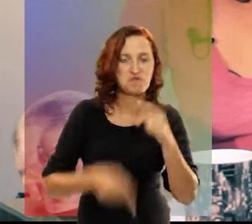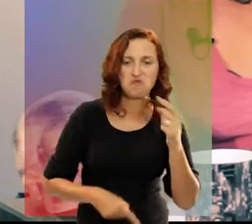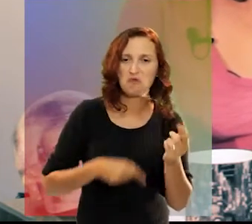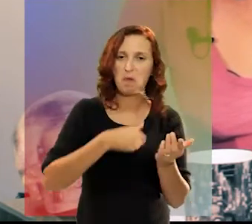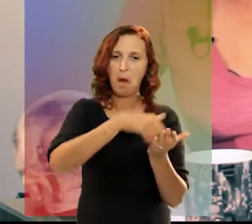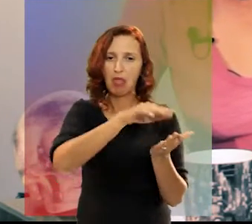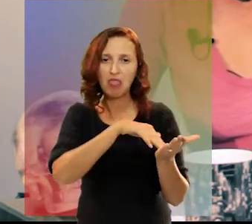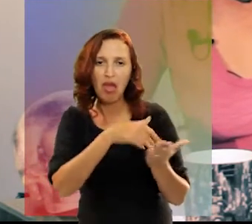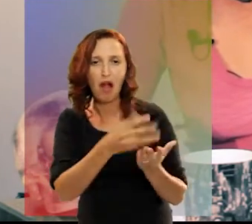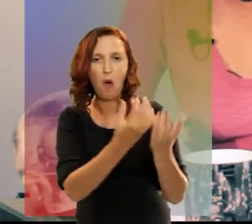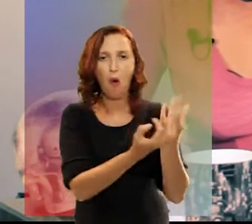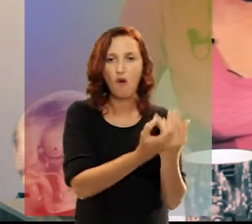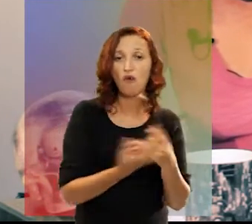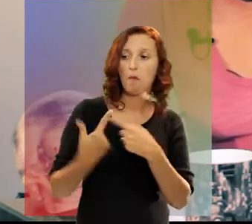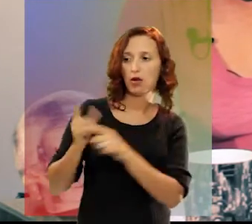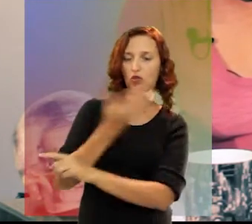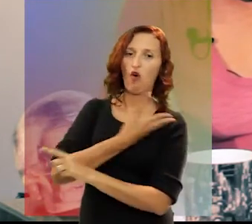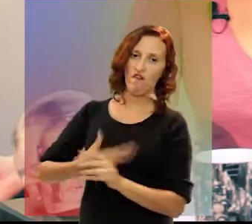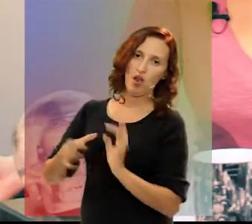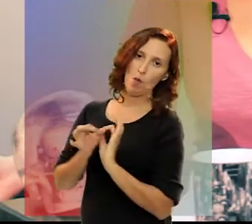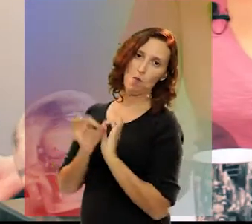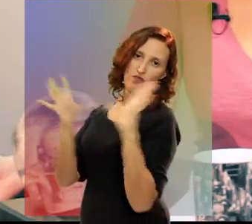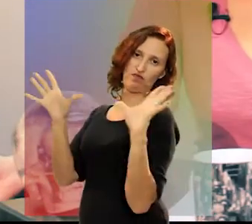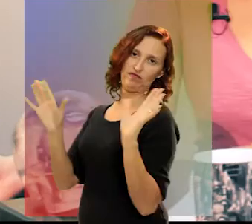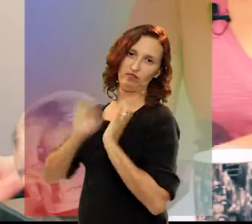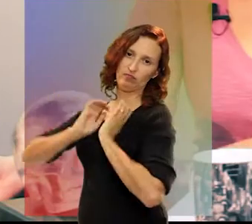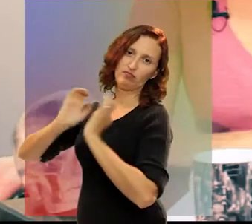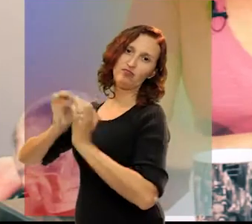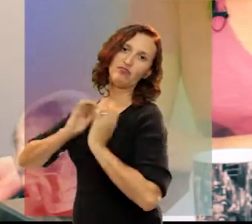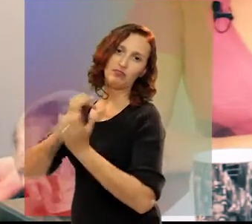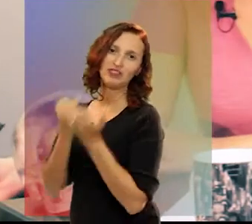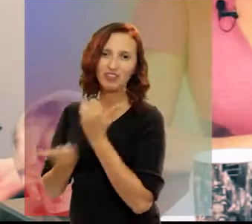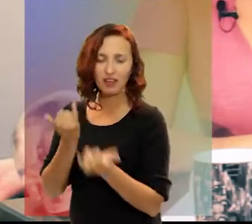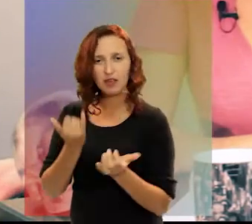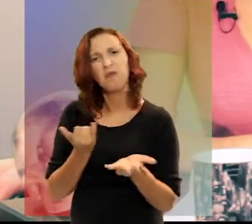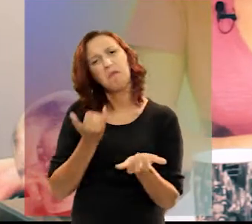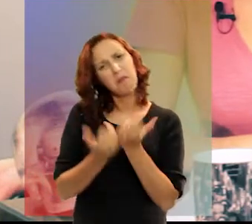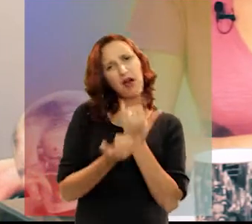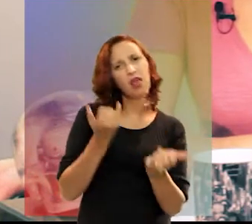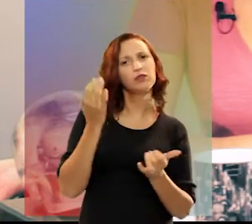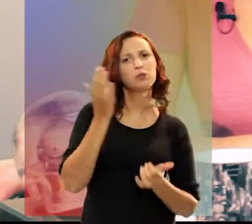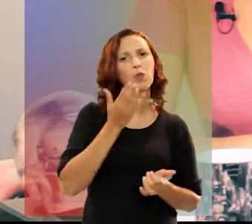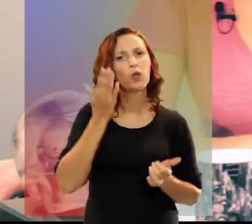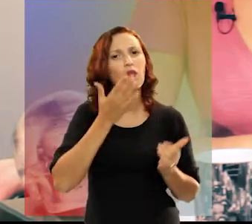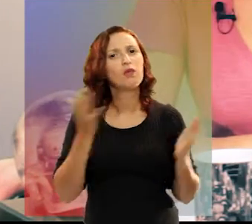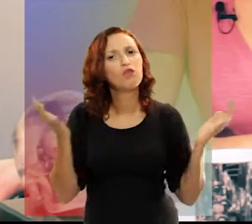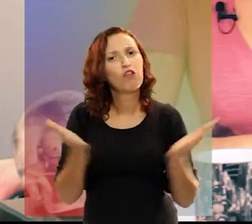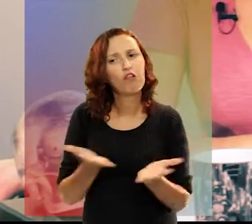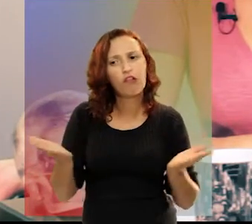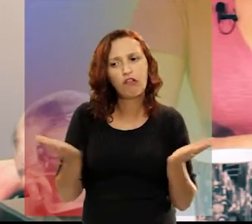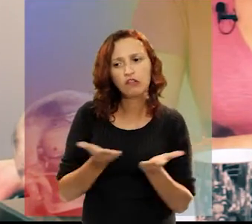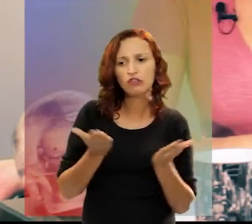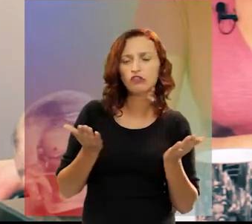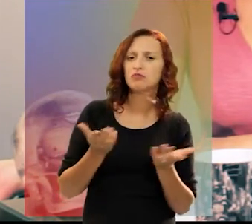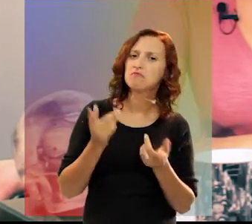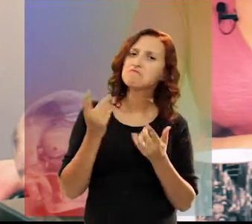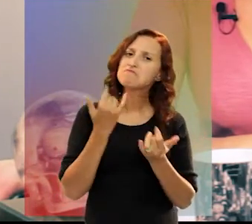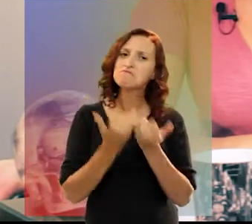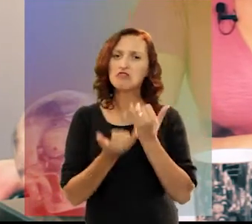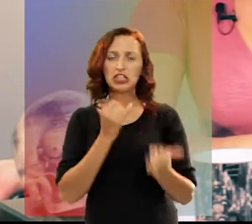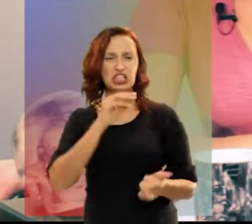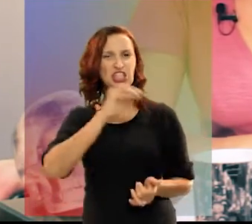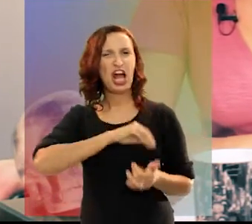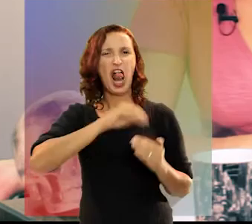tudo industrializado, mas o governo come. É muito doido você pensar, os políticos atualmente também têm essa mesma perspectiva, assim, né?